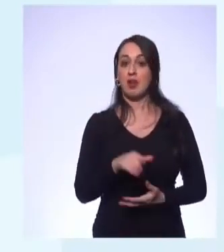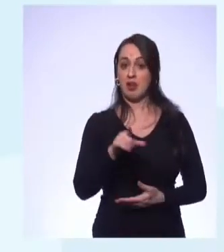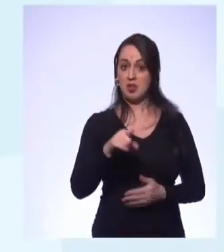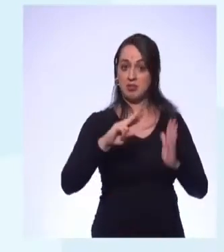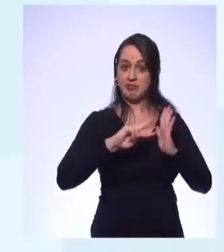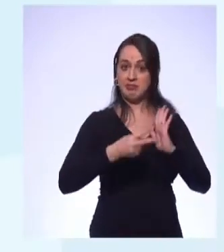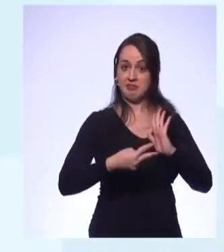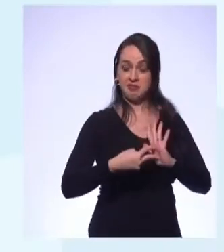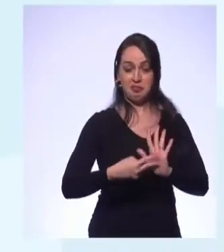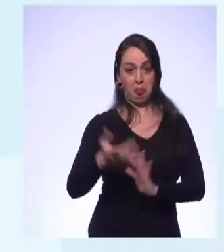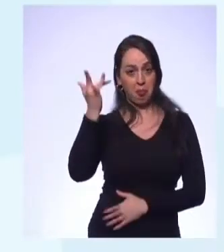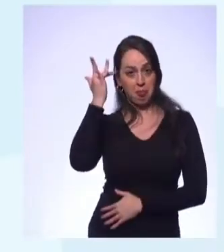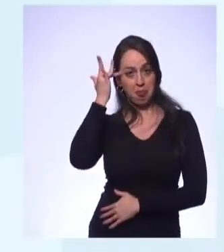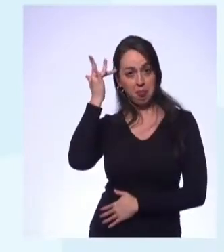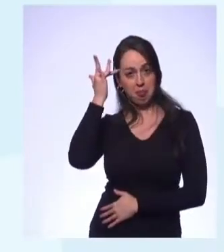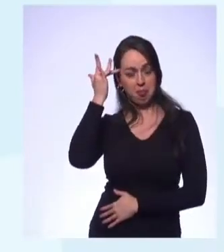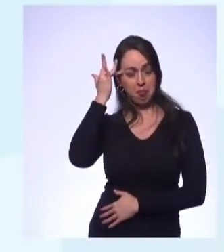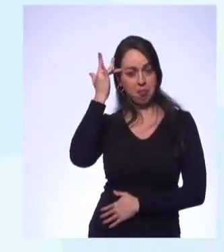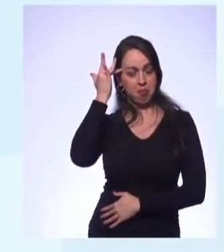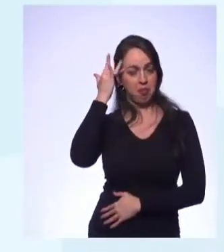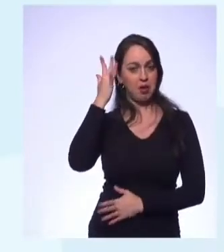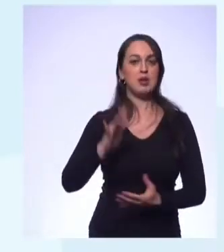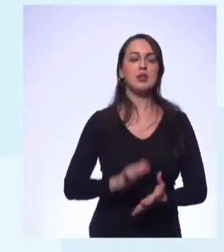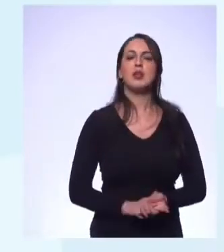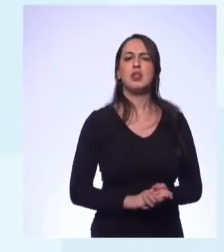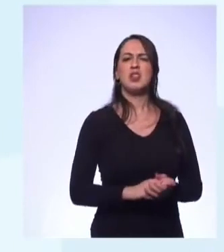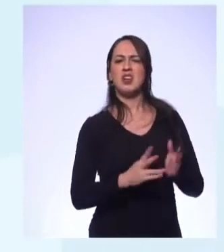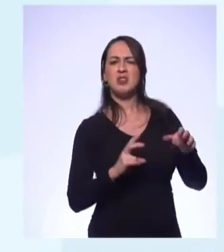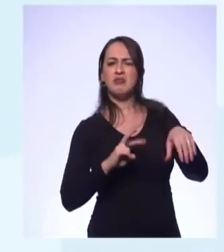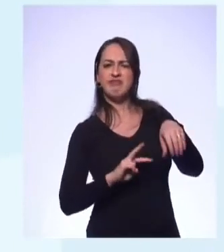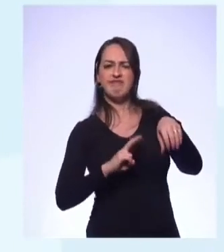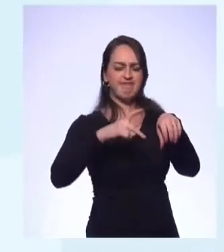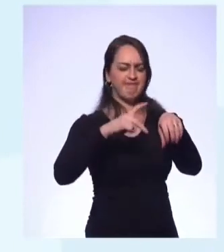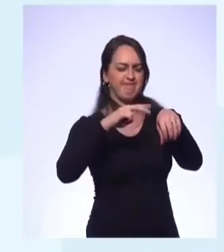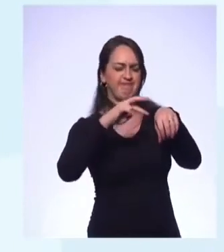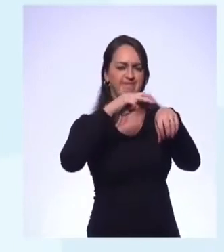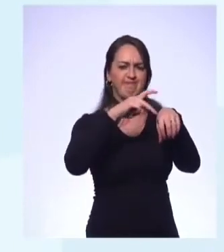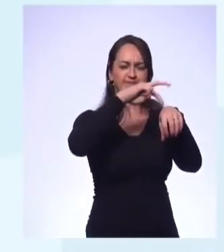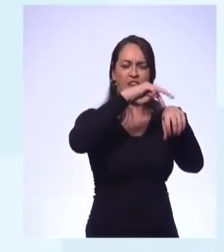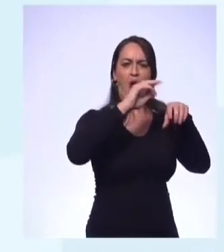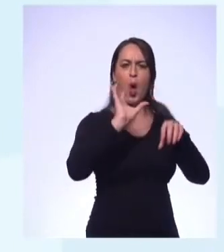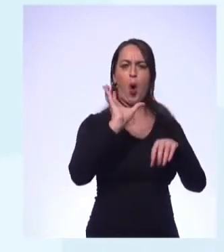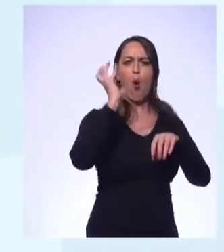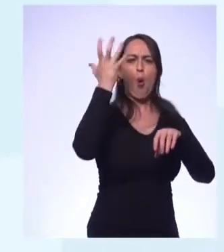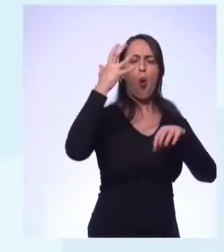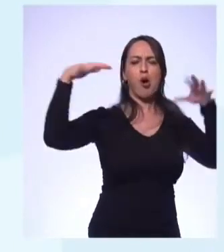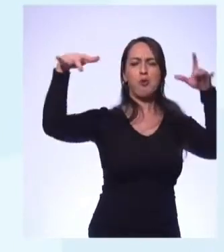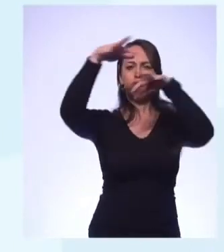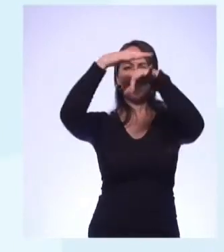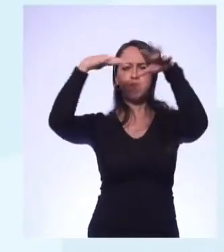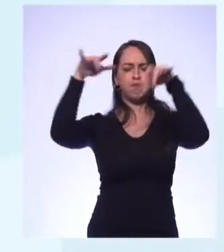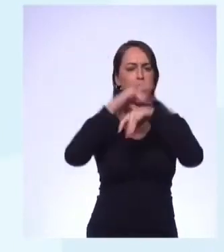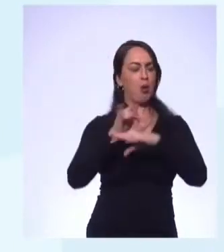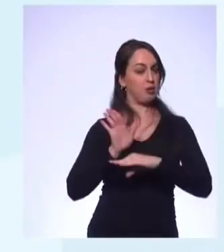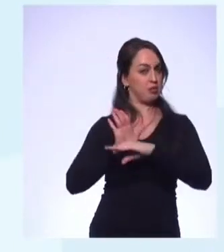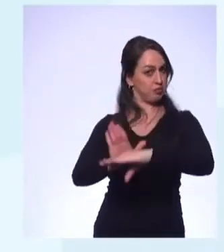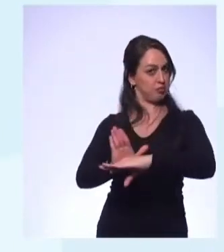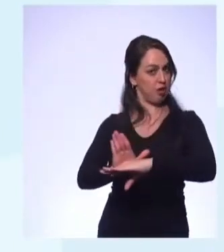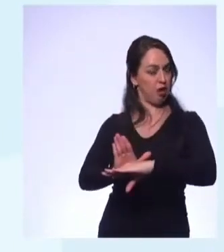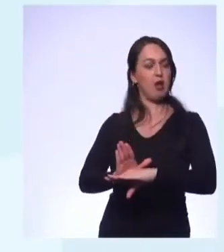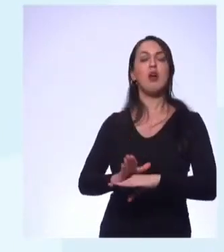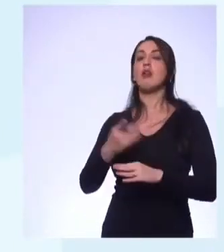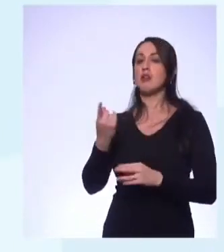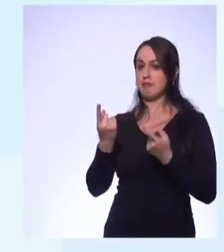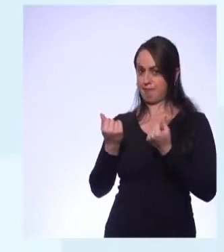sabedoria. Não se meter a escalar montanha, quando o clima proíbe a façanha, valorizar o salário que